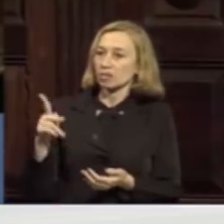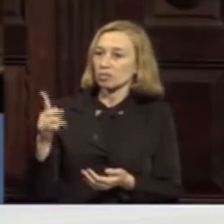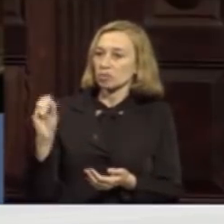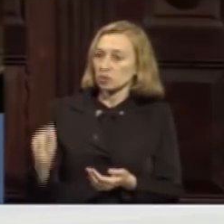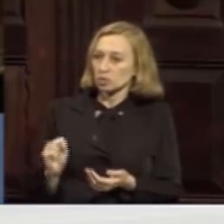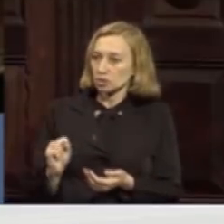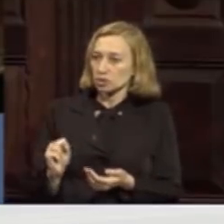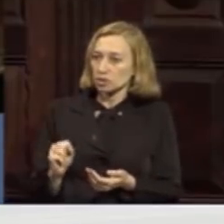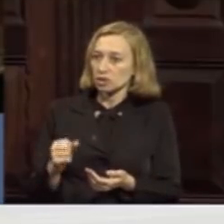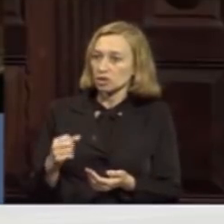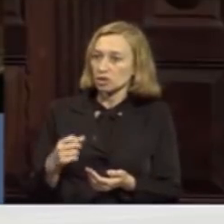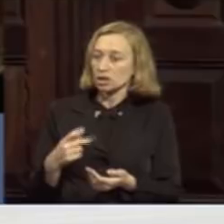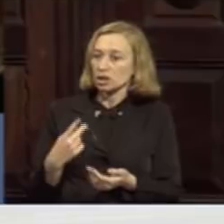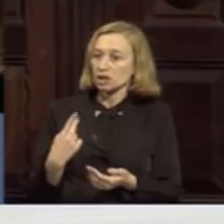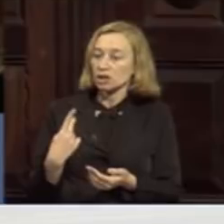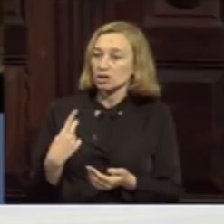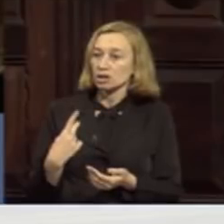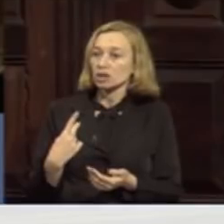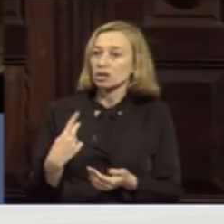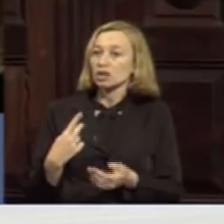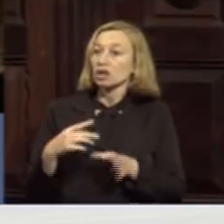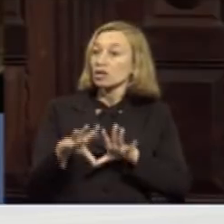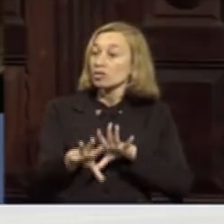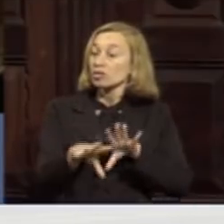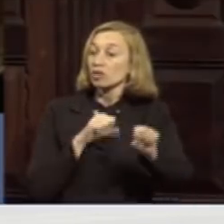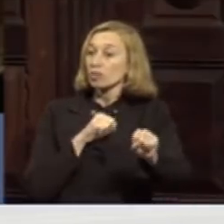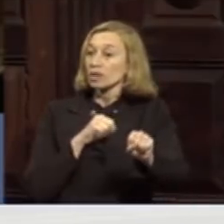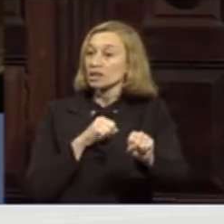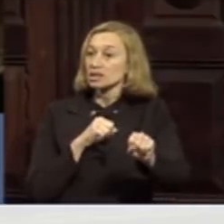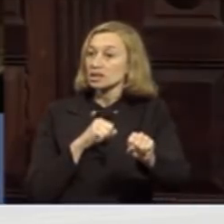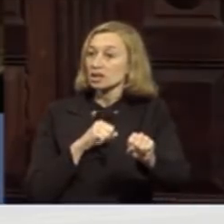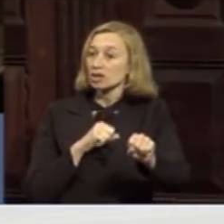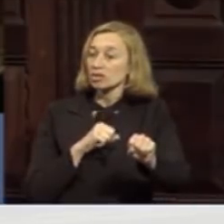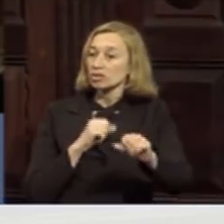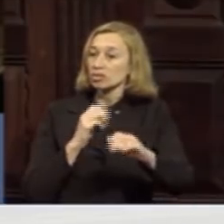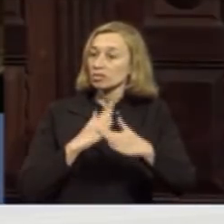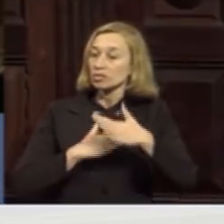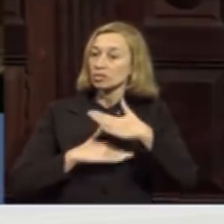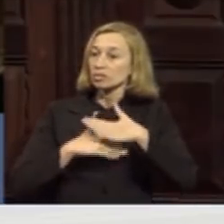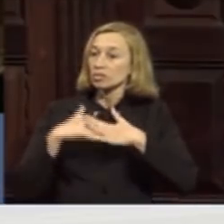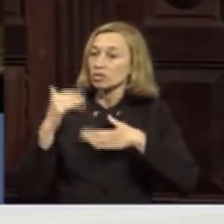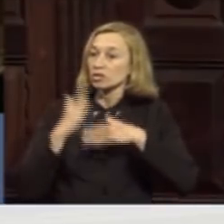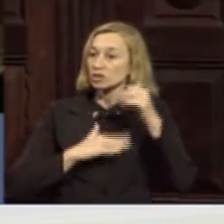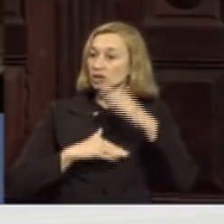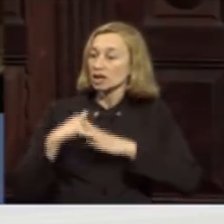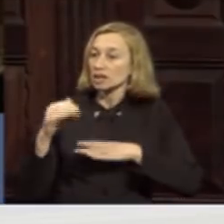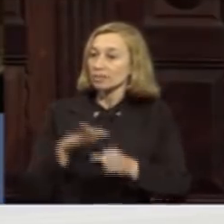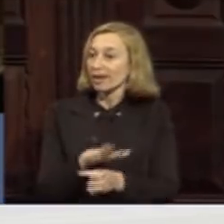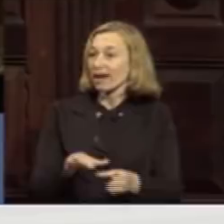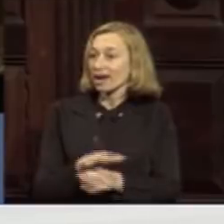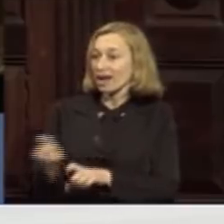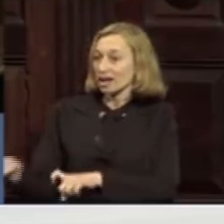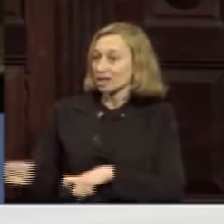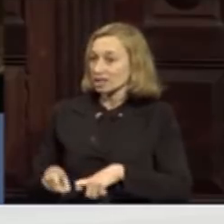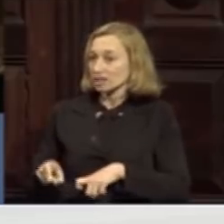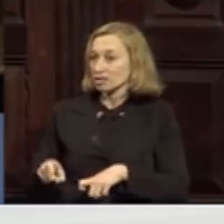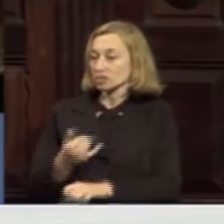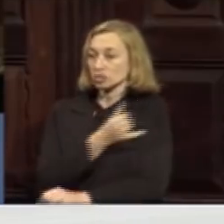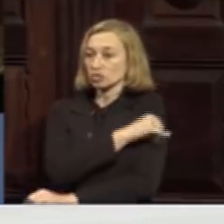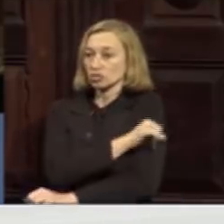de formadora de quadros para a área agrícola no estado do Rio de